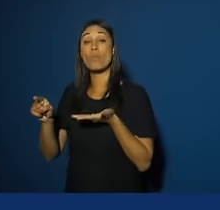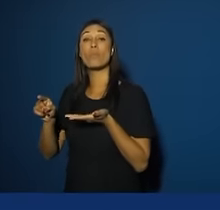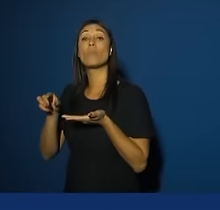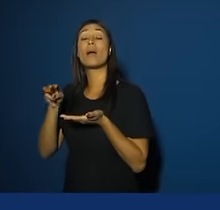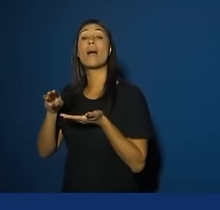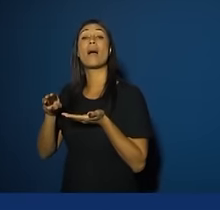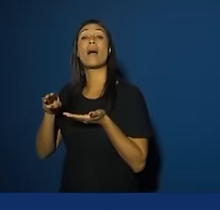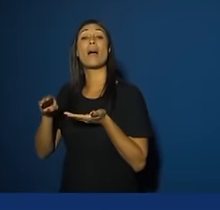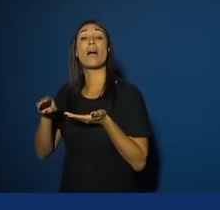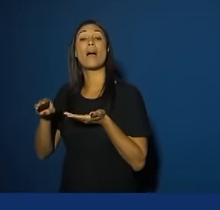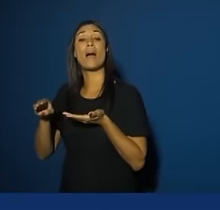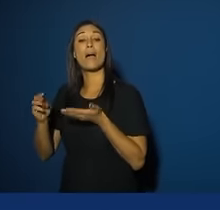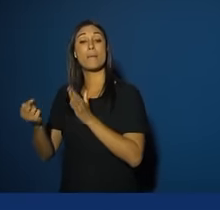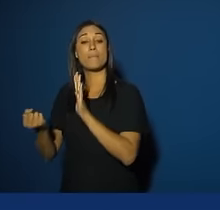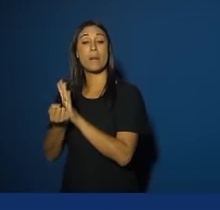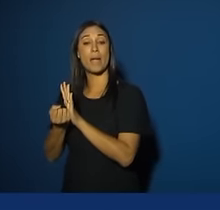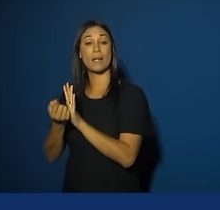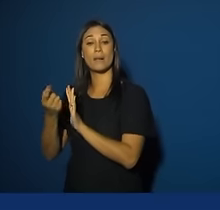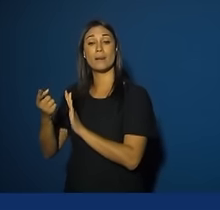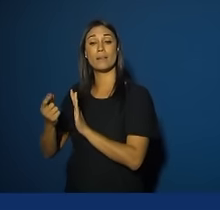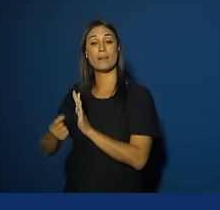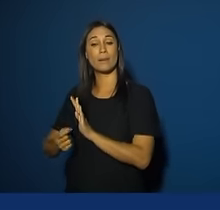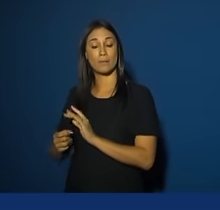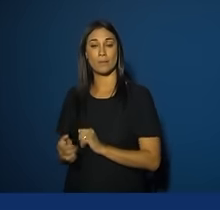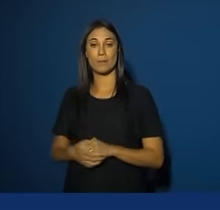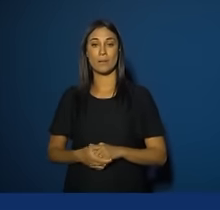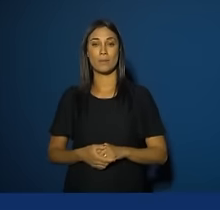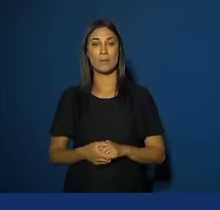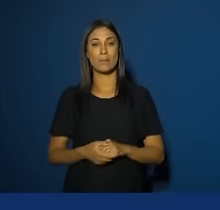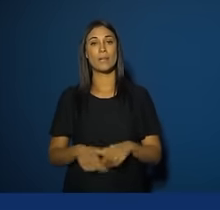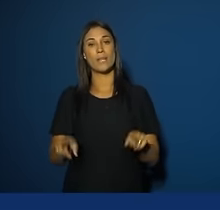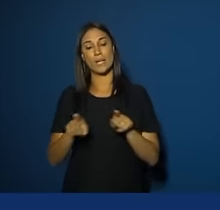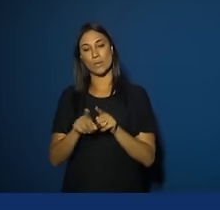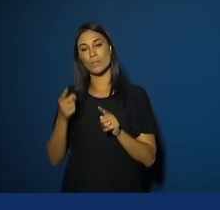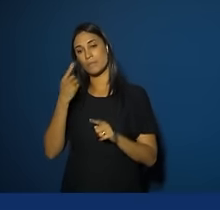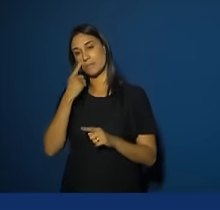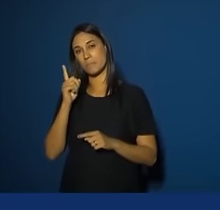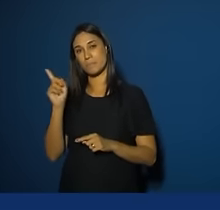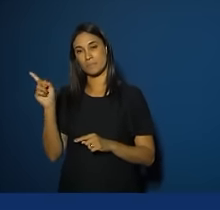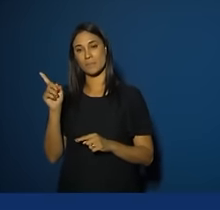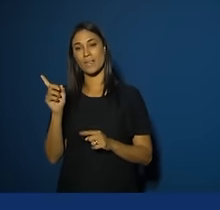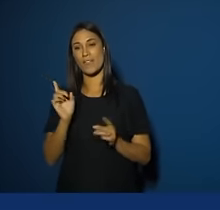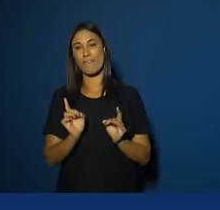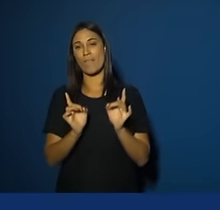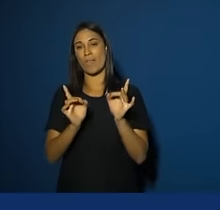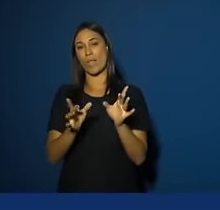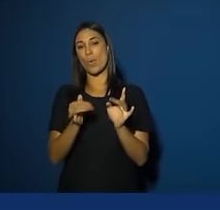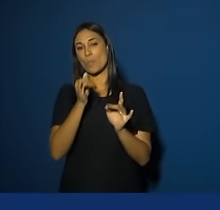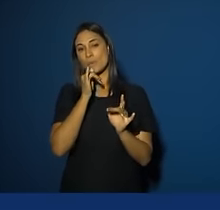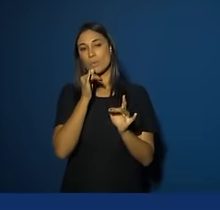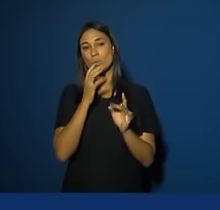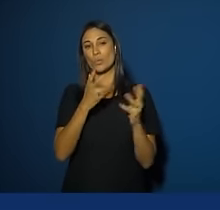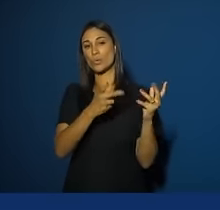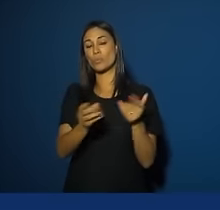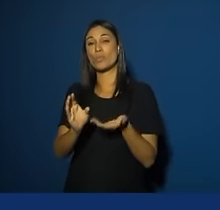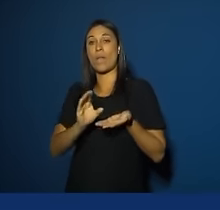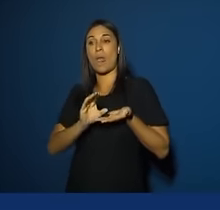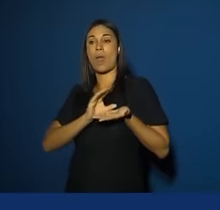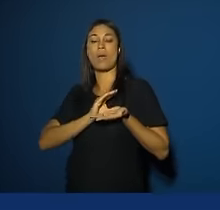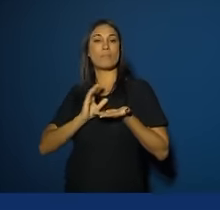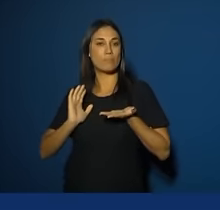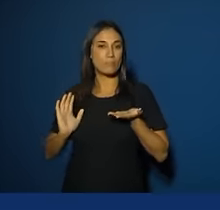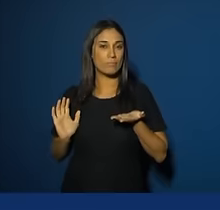crescer. Inclusive, o próprio Bill Gates vendeu a ação da Microsoft. Não, né? Na época lá, todo mundo não queria receber em ação, né?